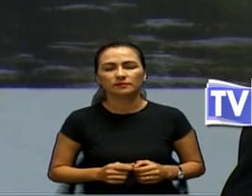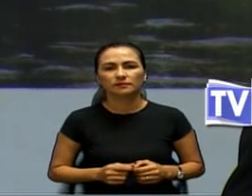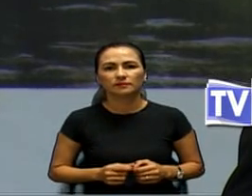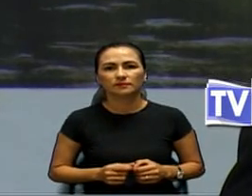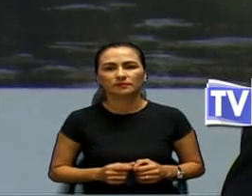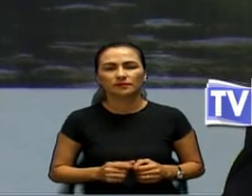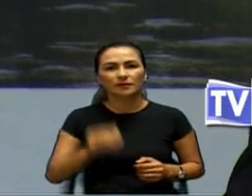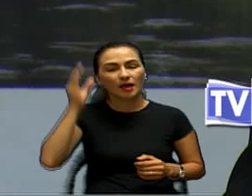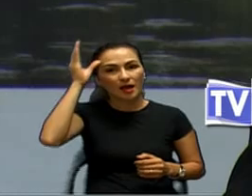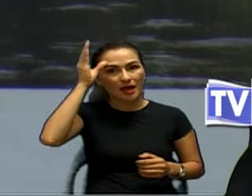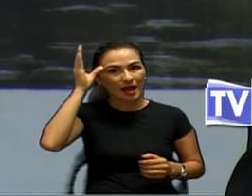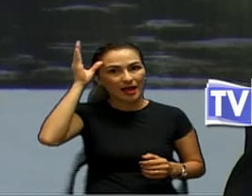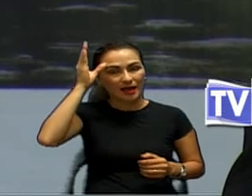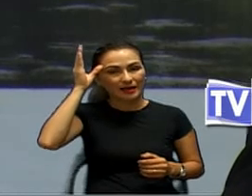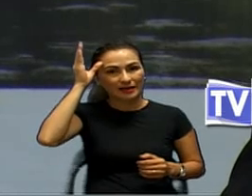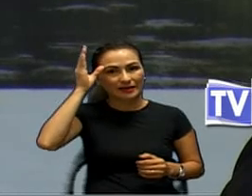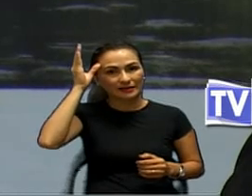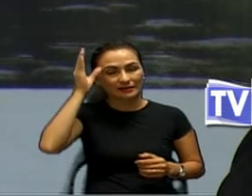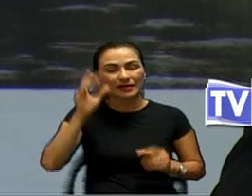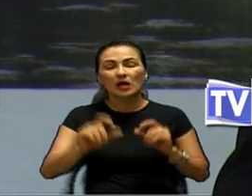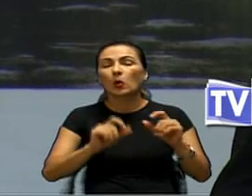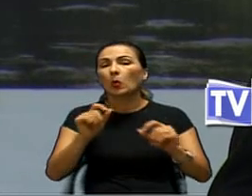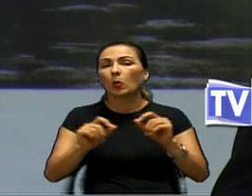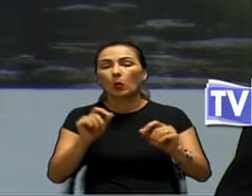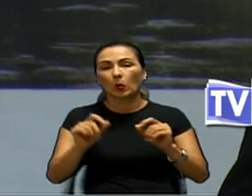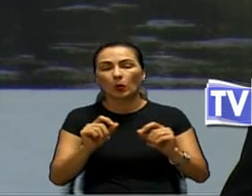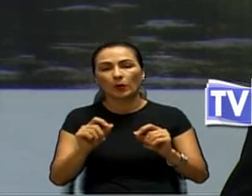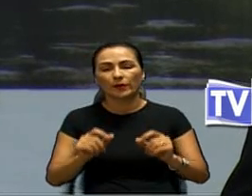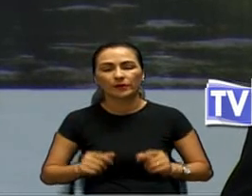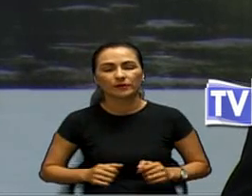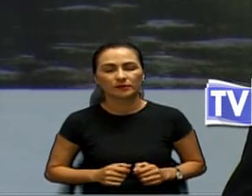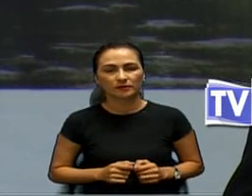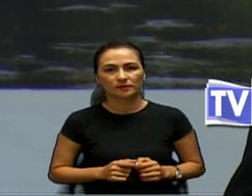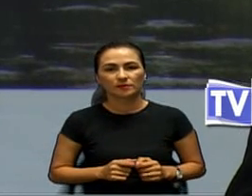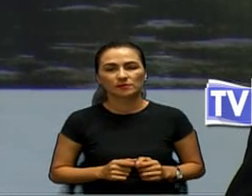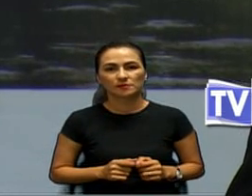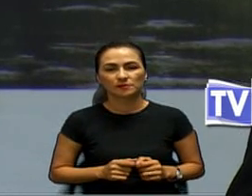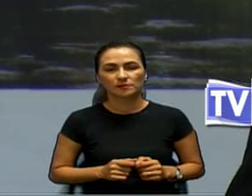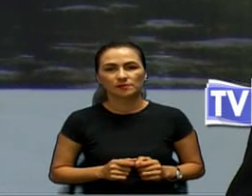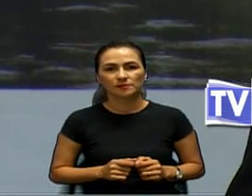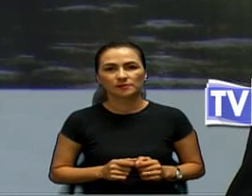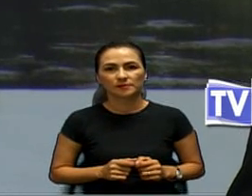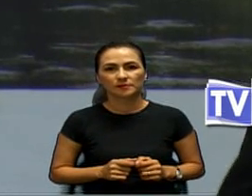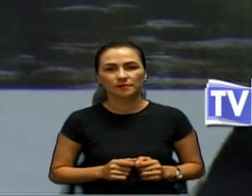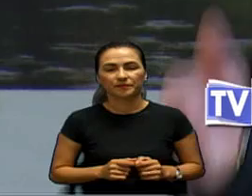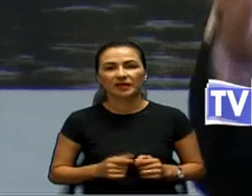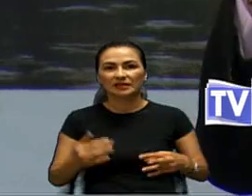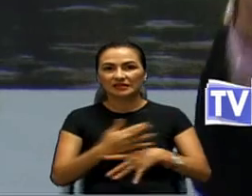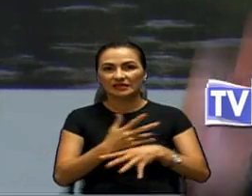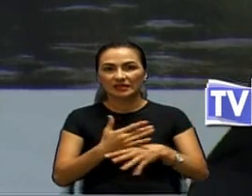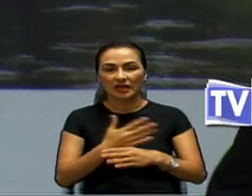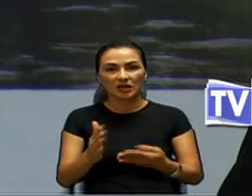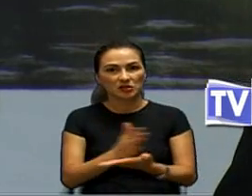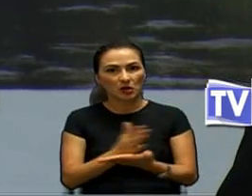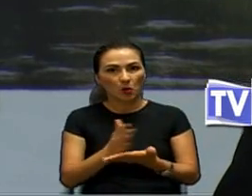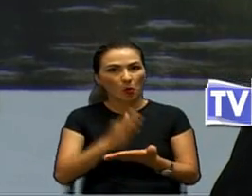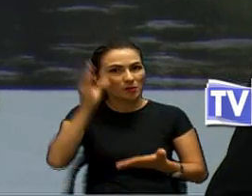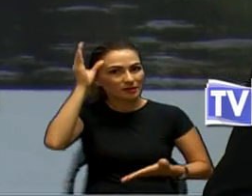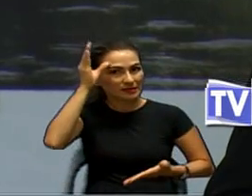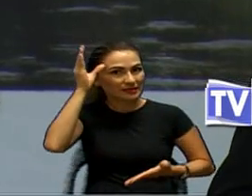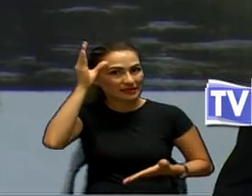a parte a você, acho que o França também pediu, né? Um critério que é utilizado em algumas cidades, eu não tenho aqui, está no meu